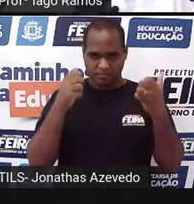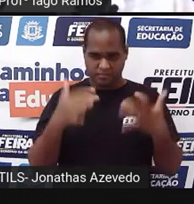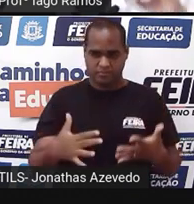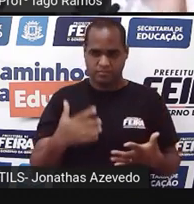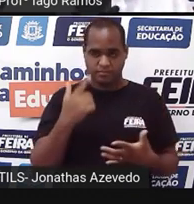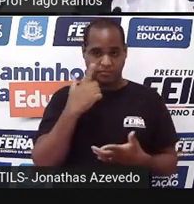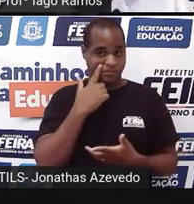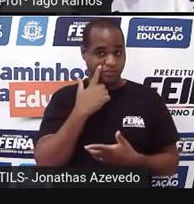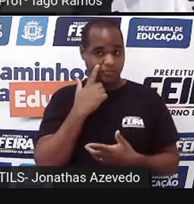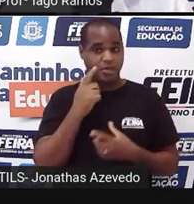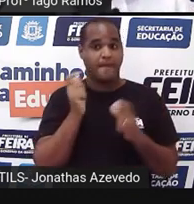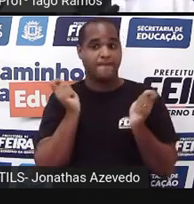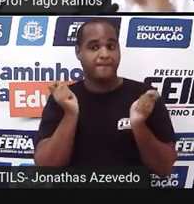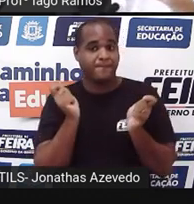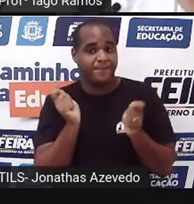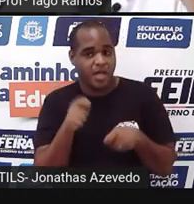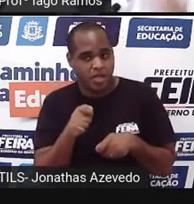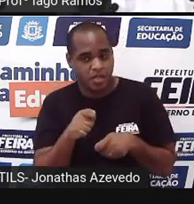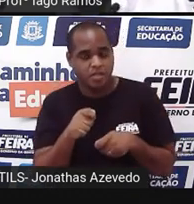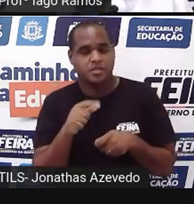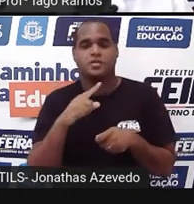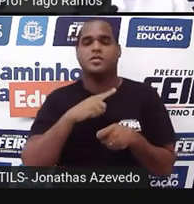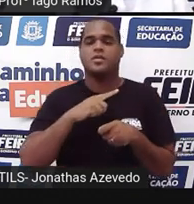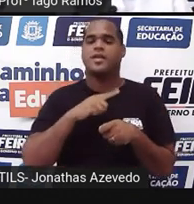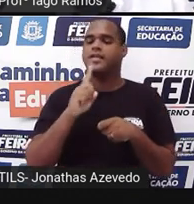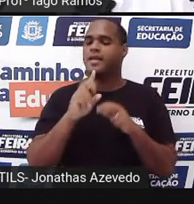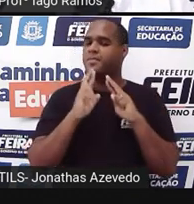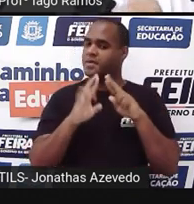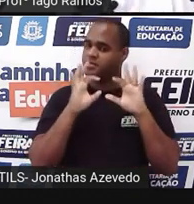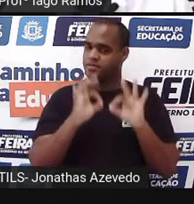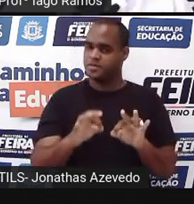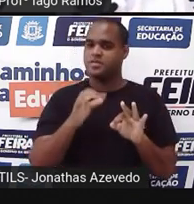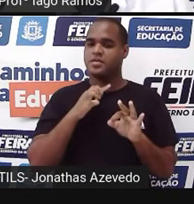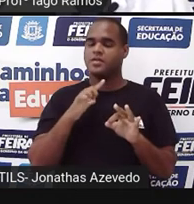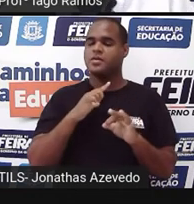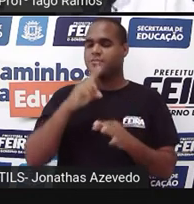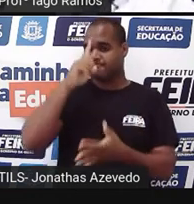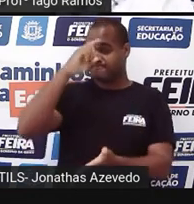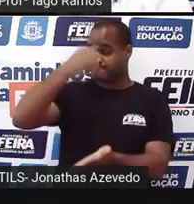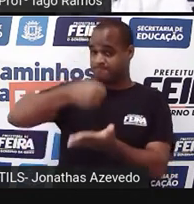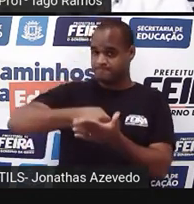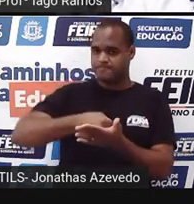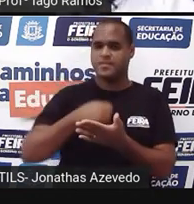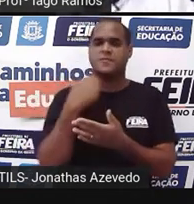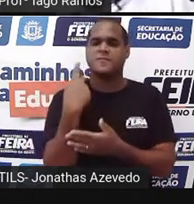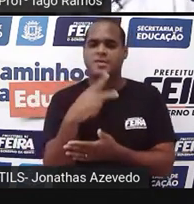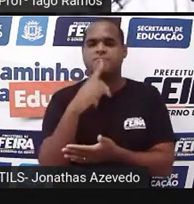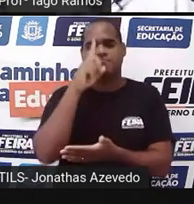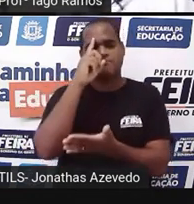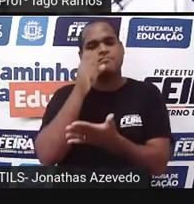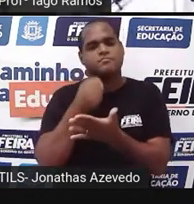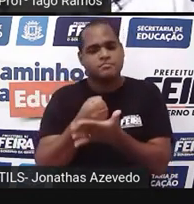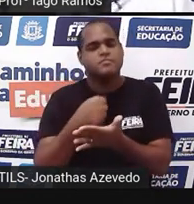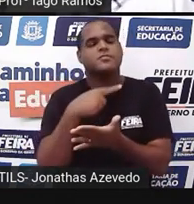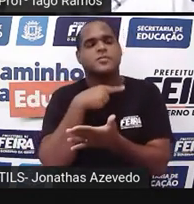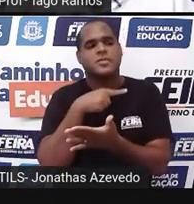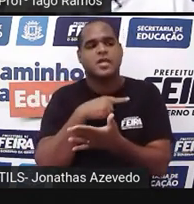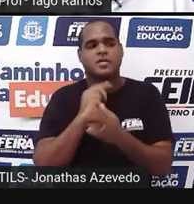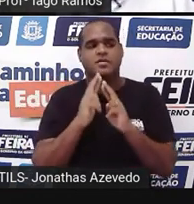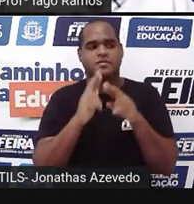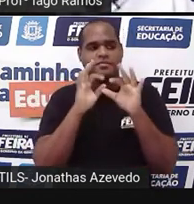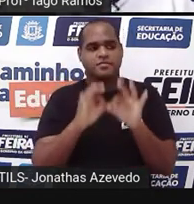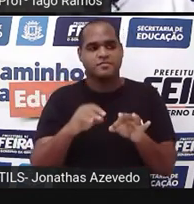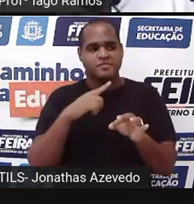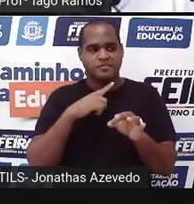determinado possível é quando tem solução determinada quando você determina essa solução eu